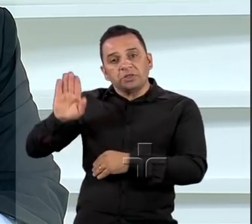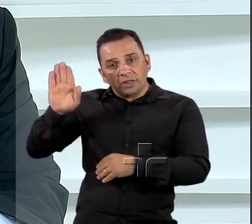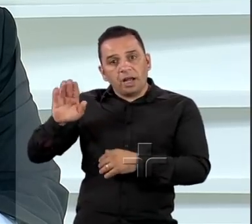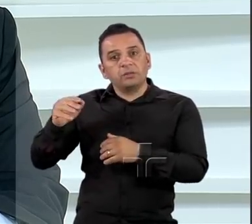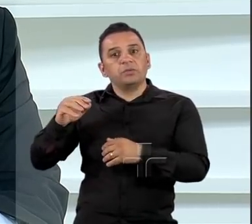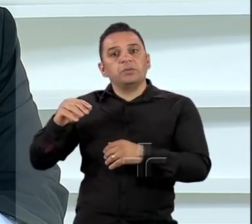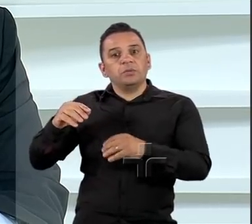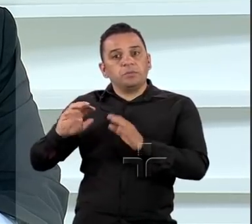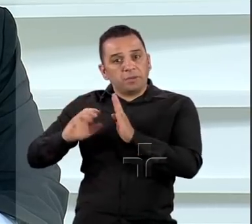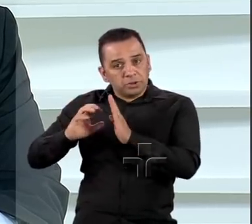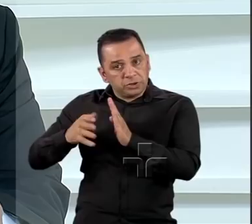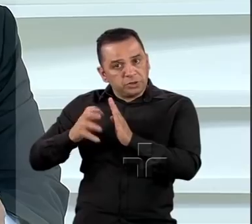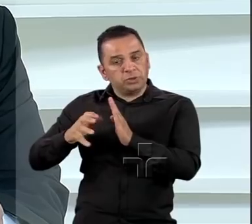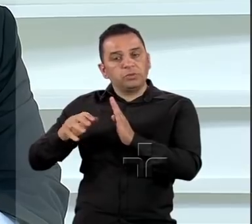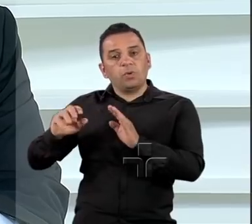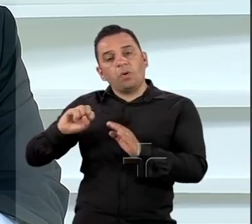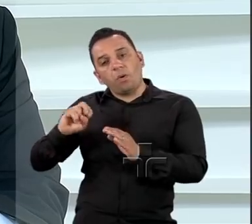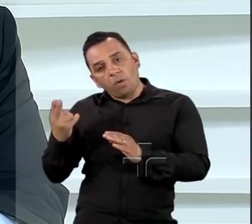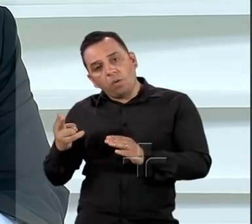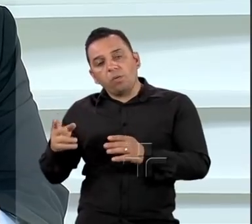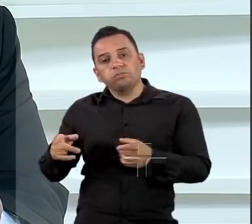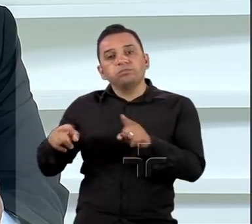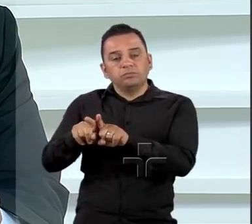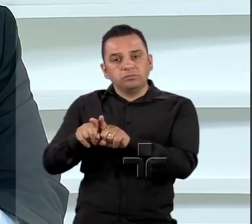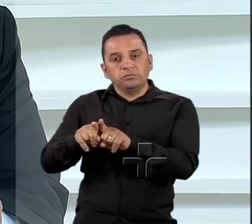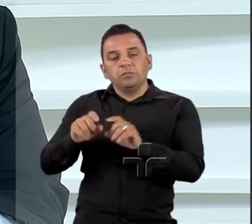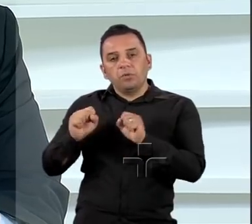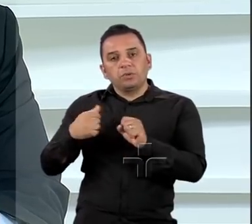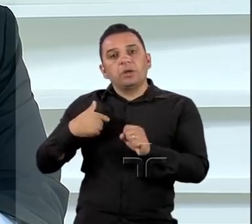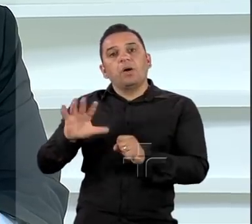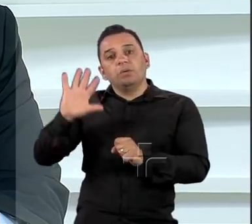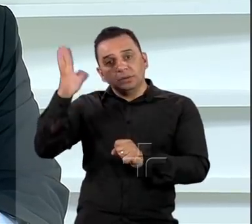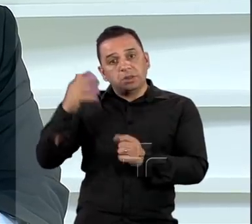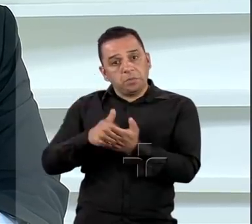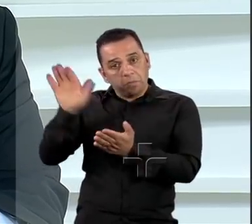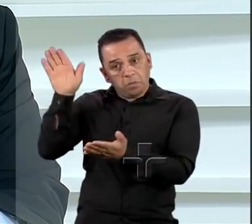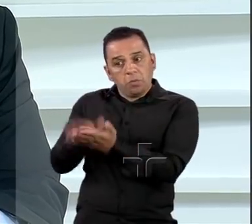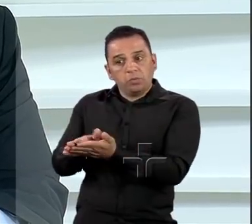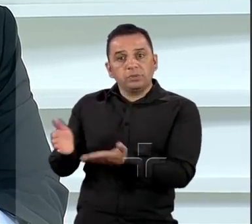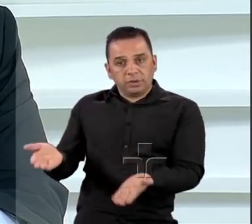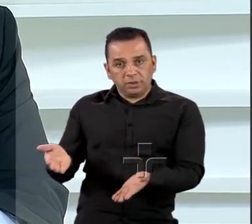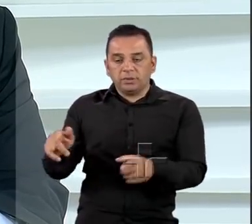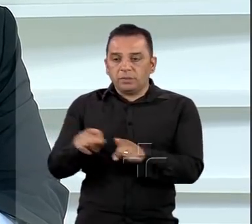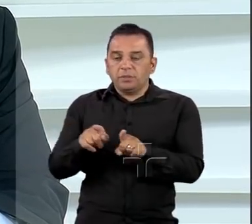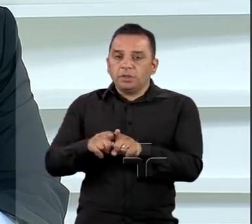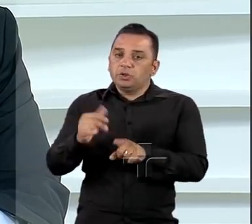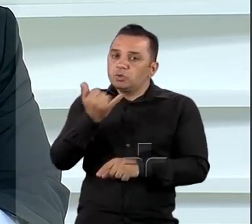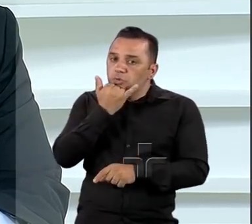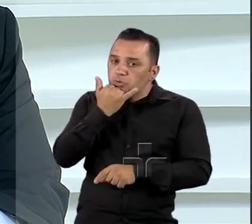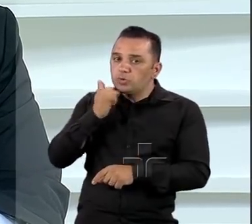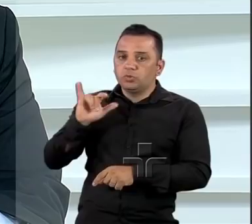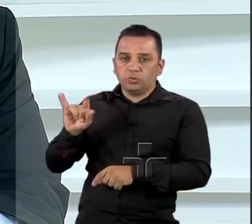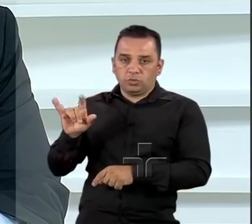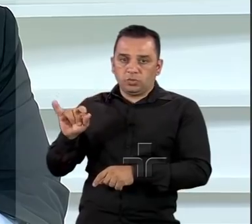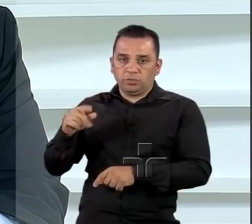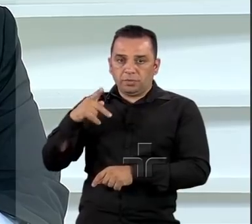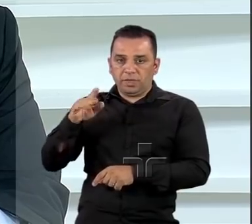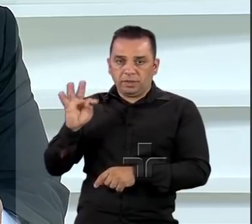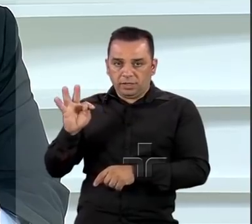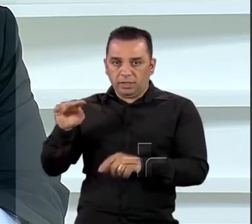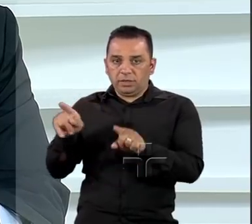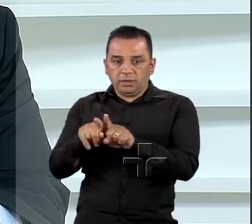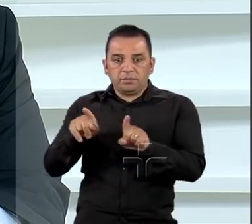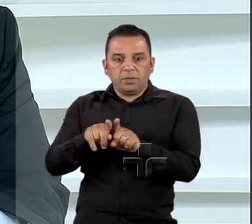político ou coligação, sob pena de multa. Pedimos desculpas ao Partido dos Trabalhadores e ao ex-ministro